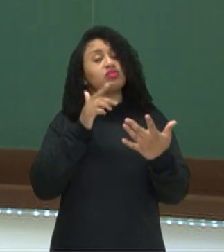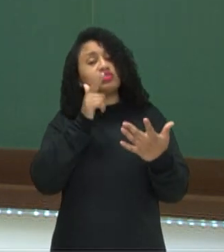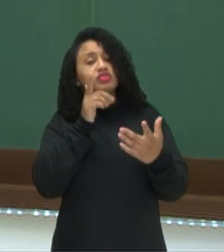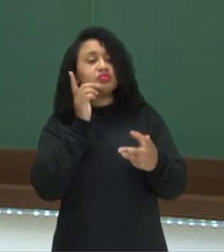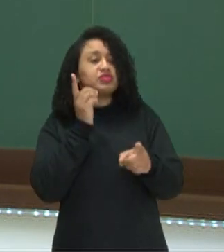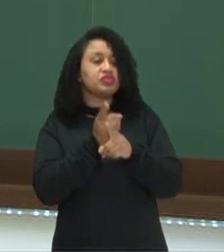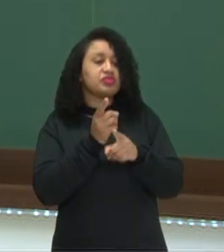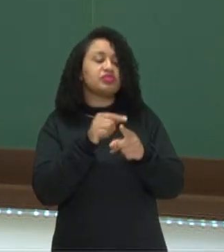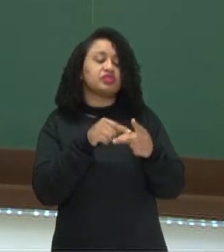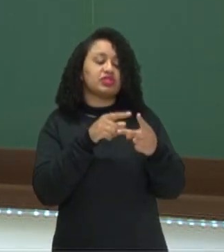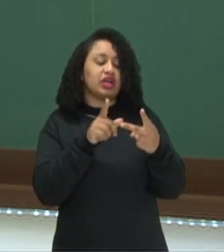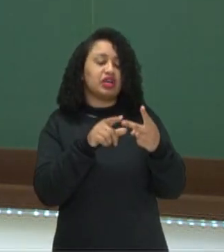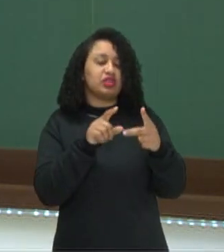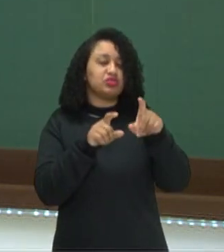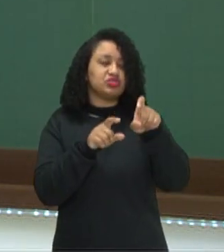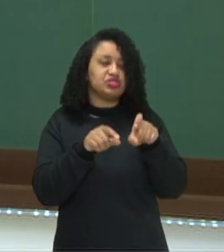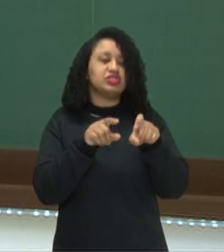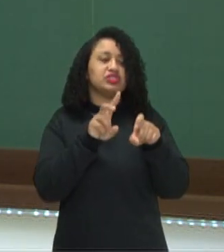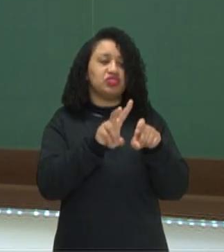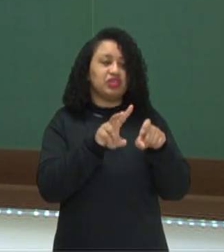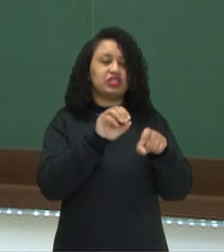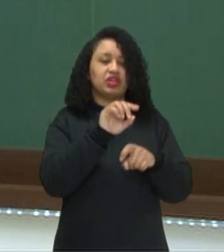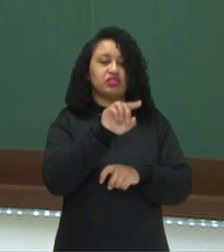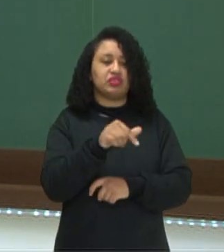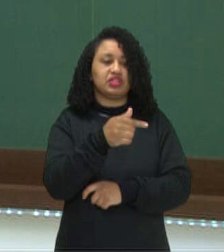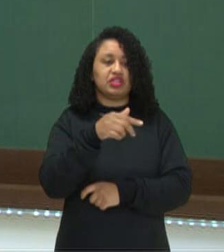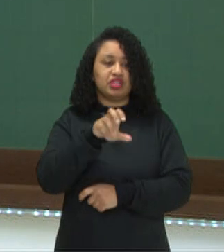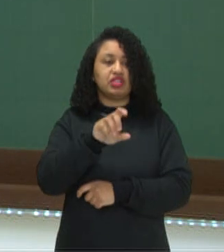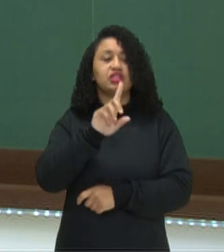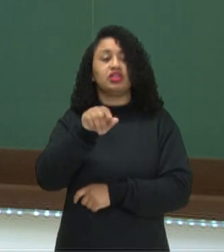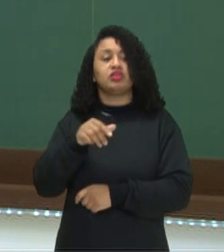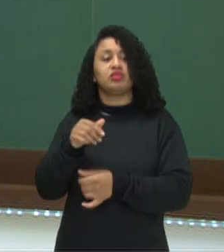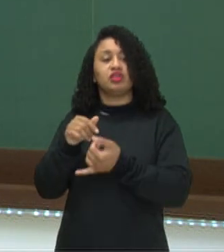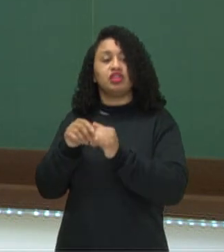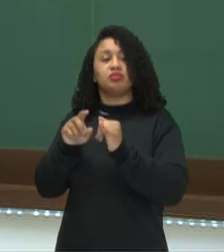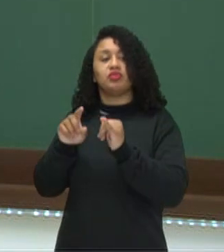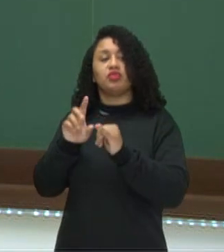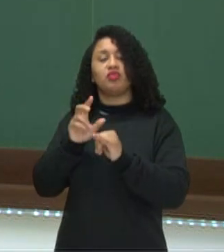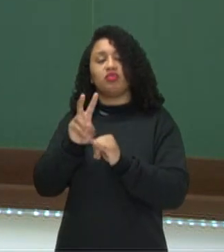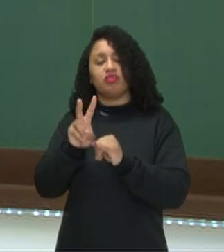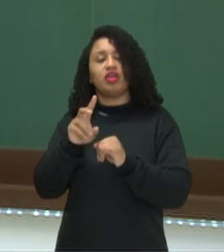y menos 0,125.